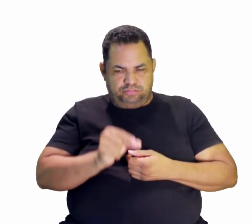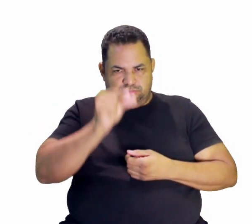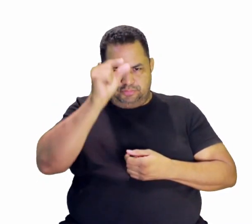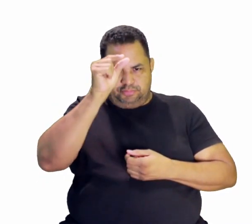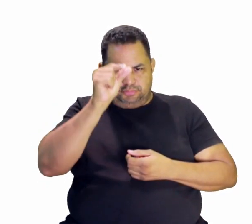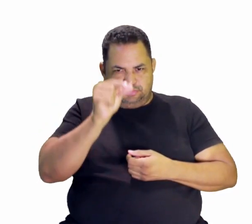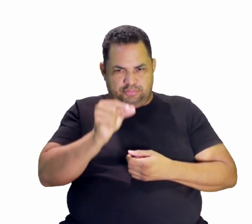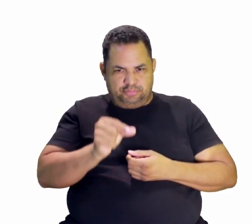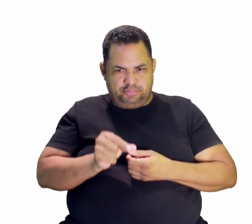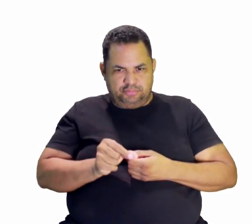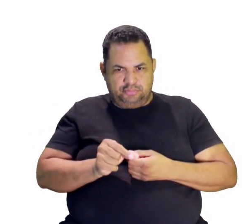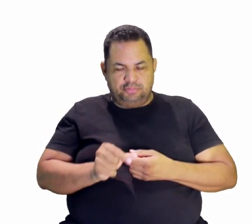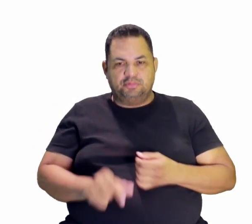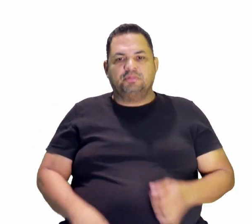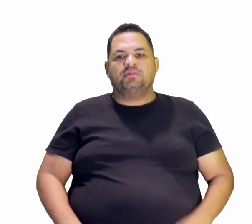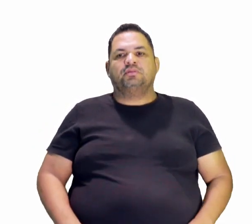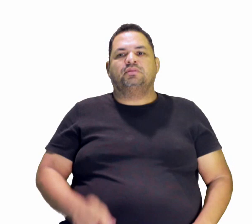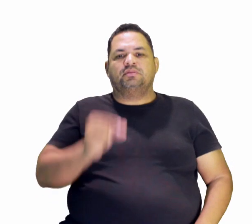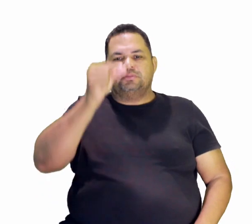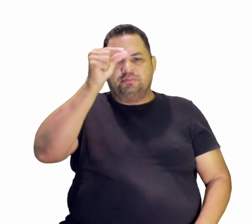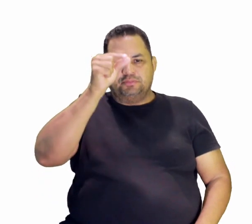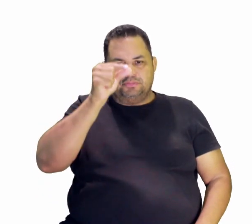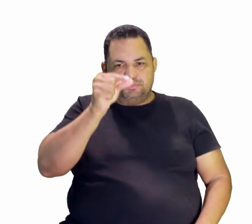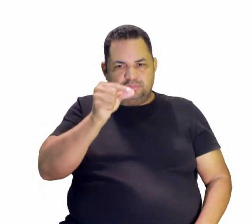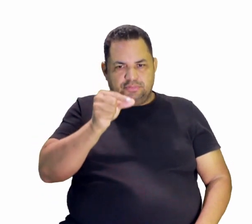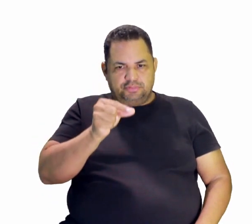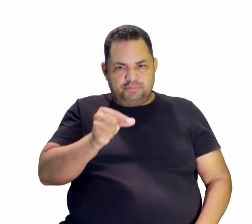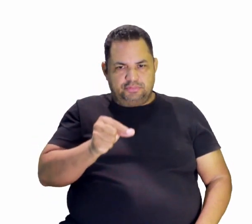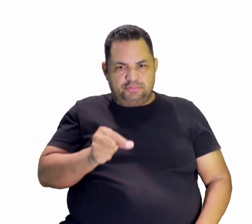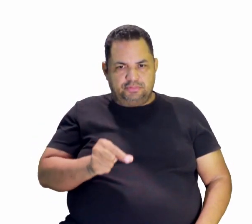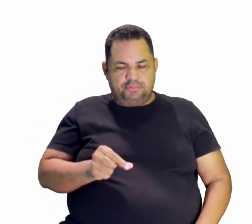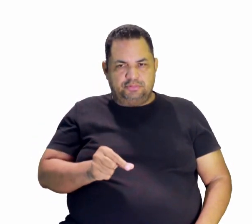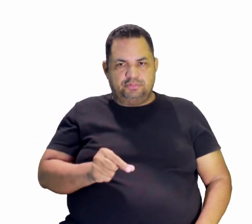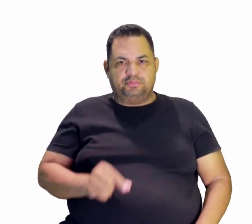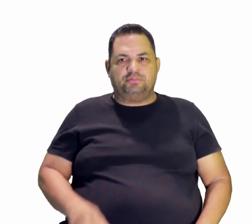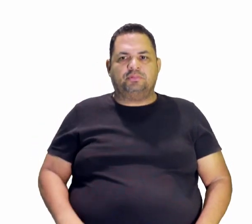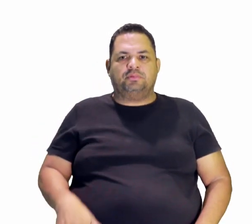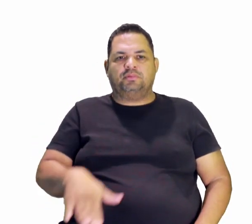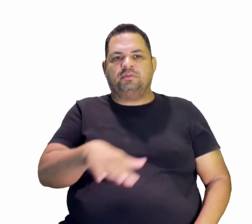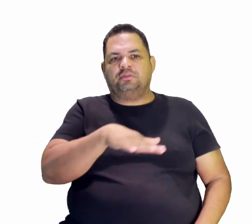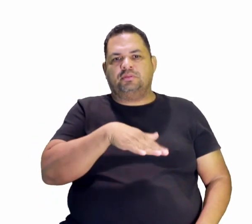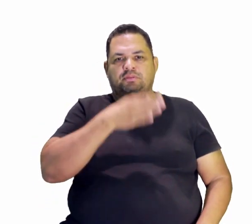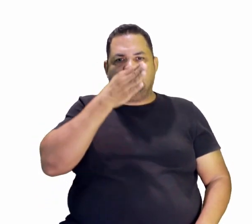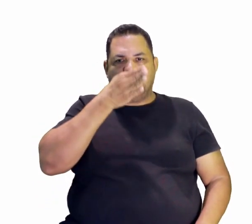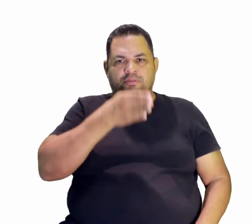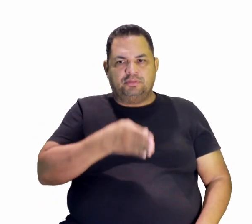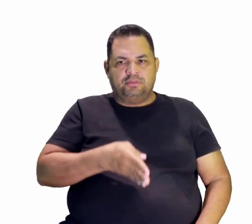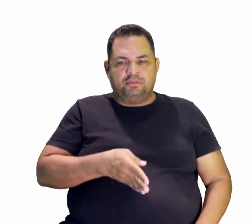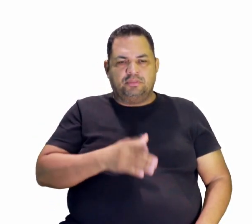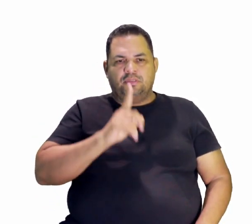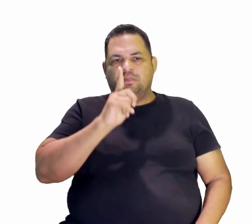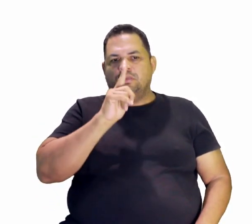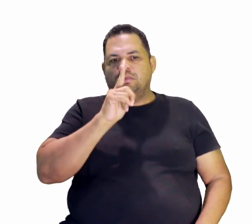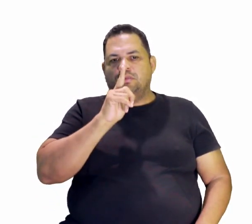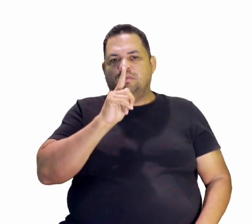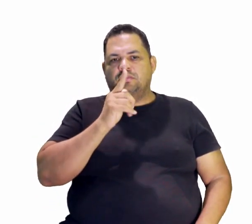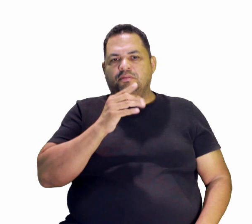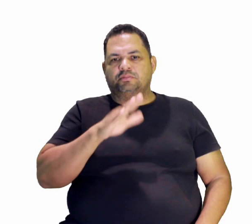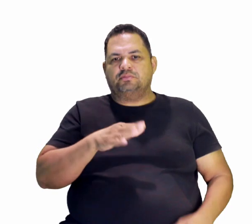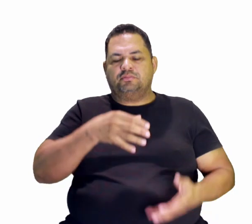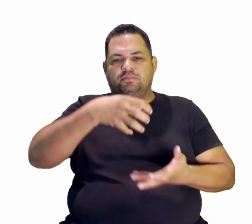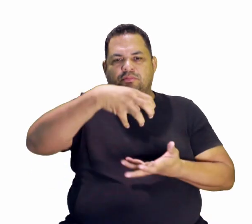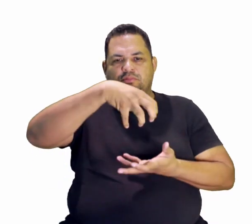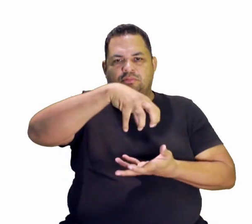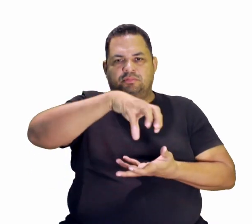uma água bem fininha descendo, pouquinha água, né? A área da seção reta do filete de água, abaixo